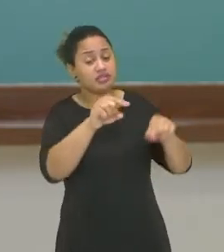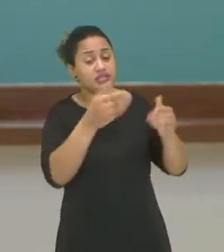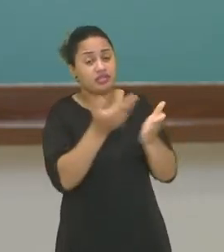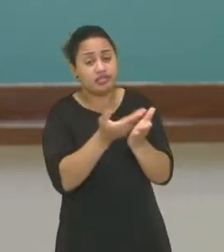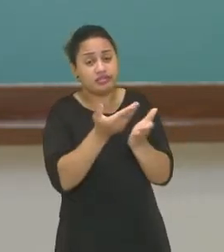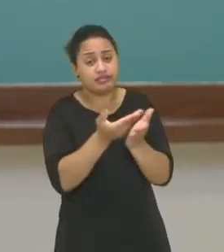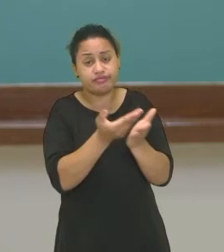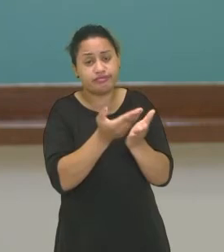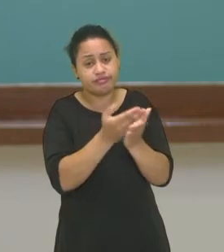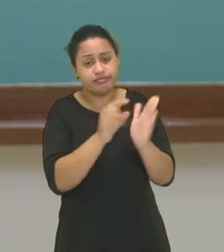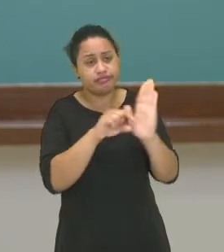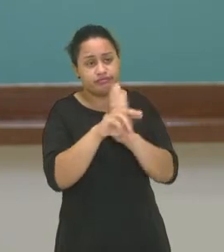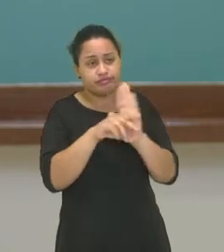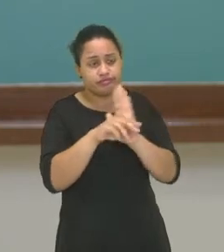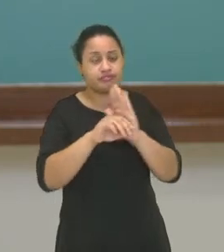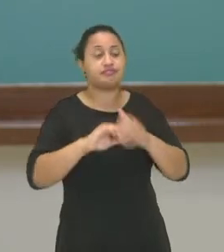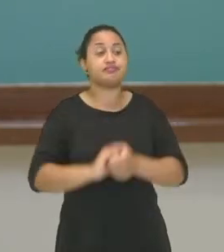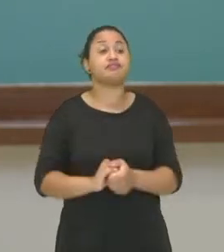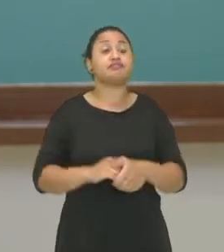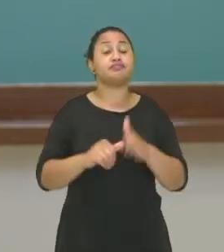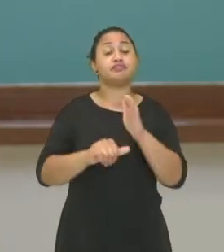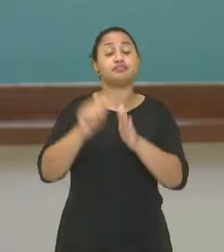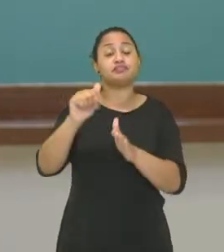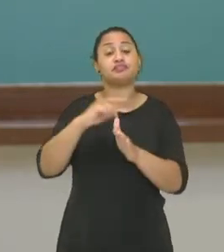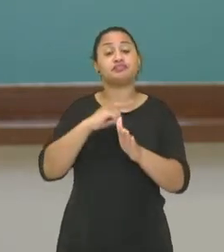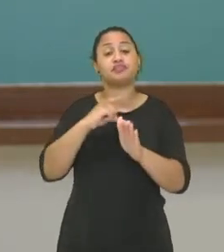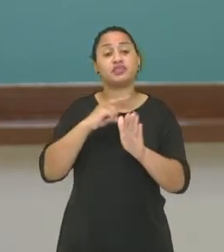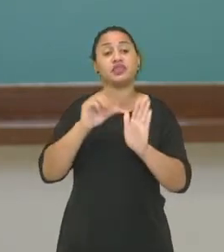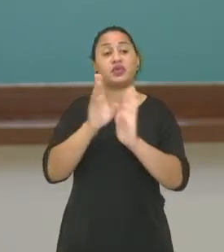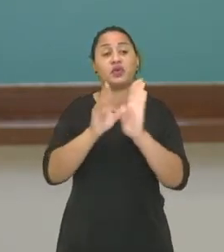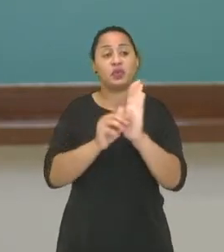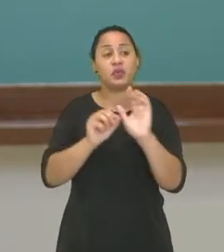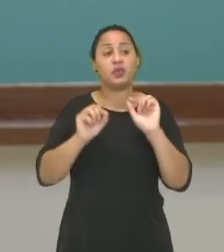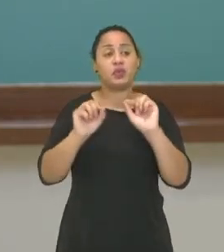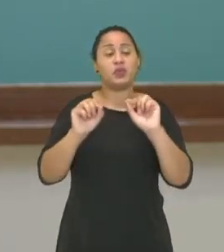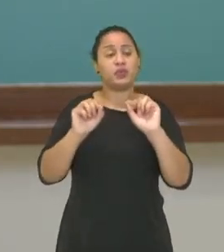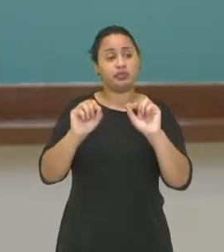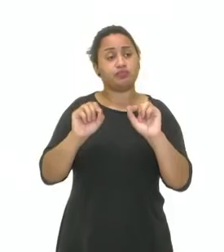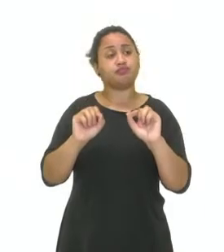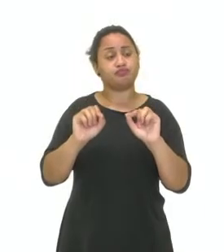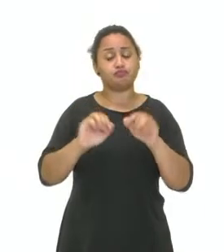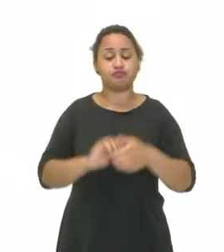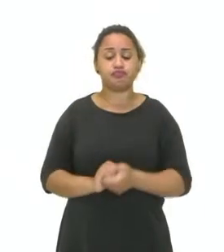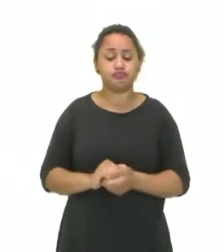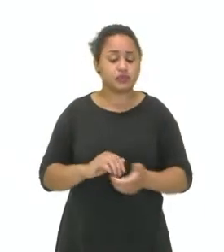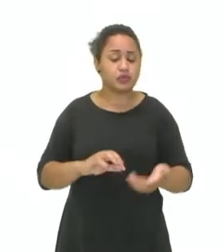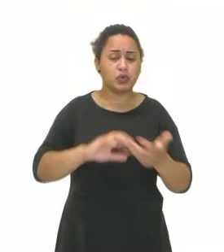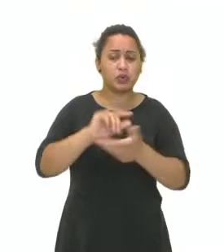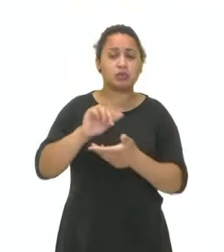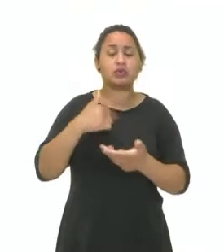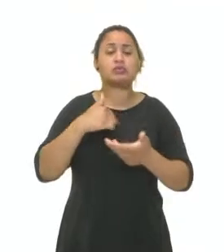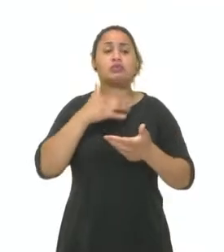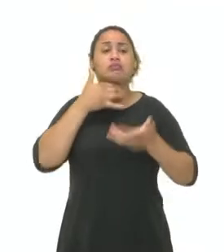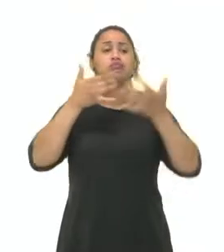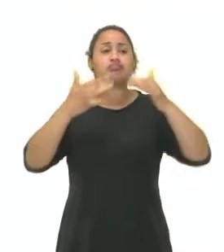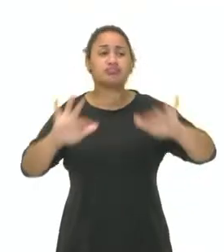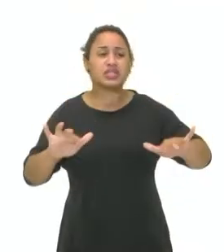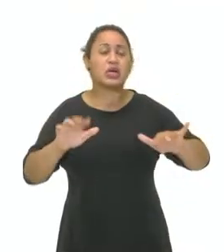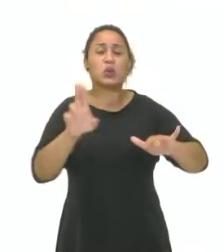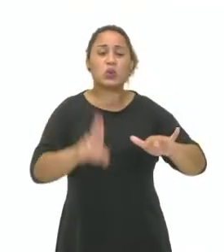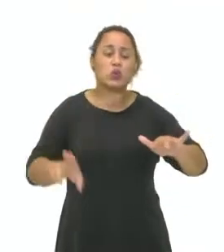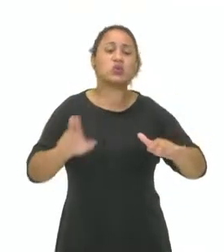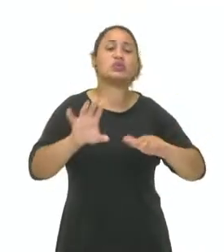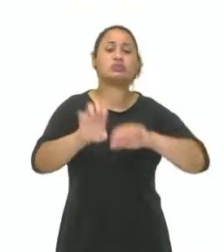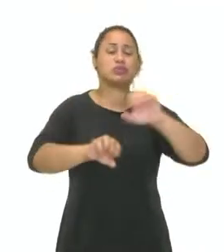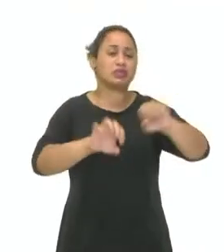bem, gente. Antes eu trago para vocês uma matéria super interessante, né? O mundo está em crise. O uso excessivo de recursos